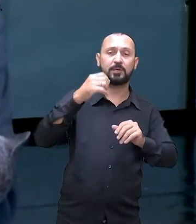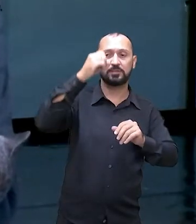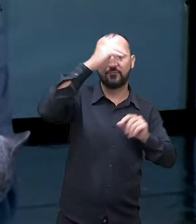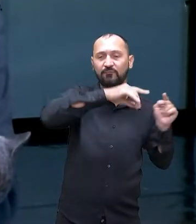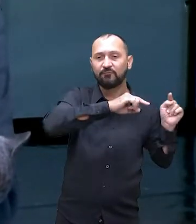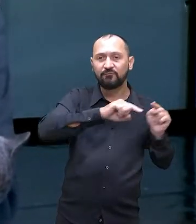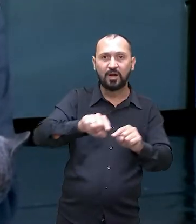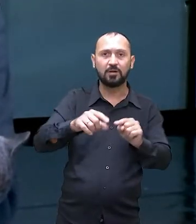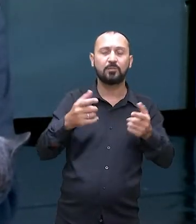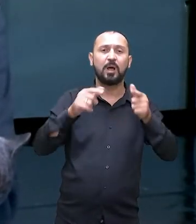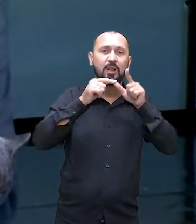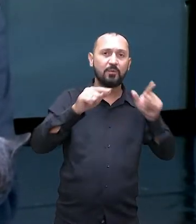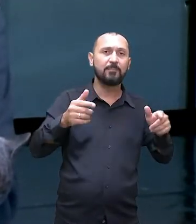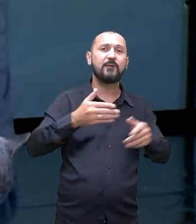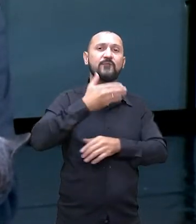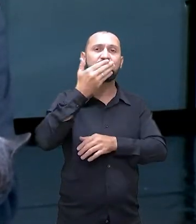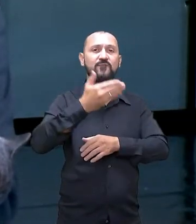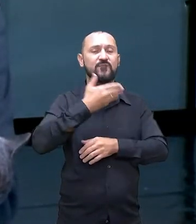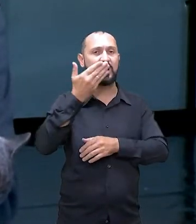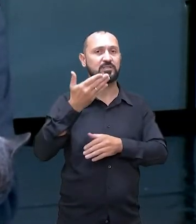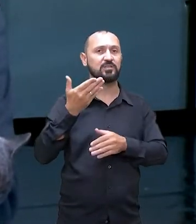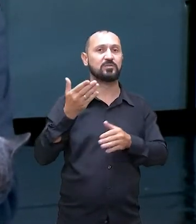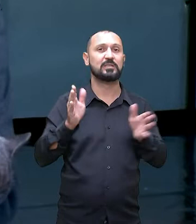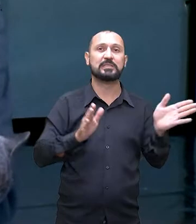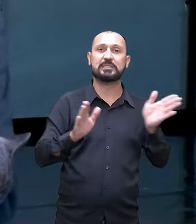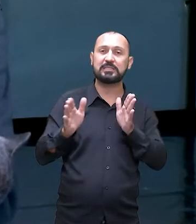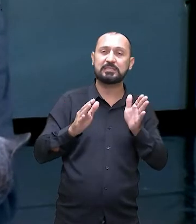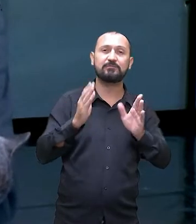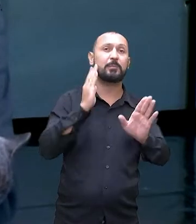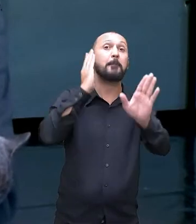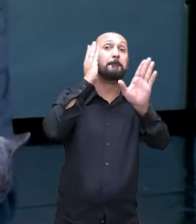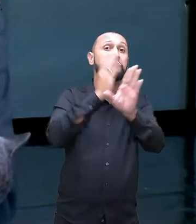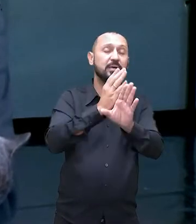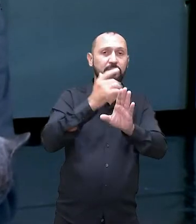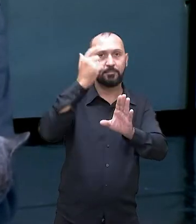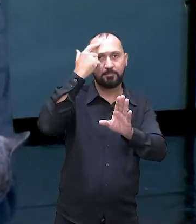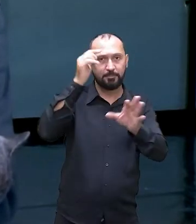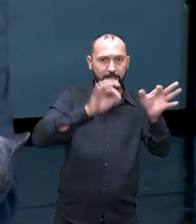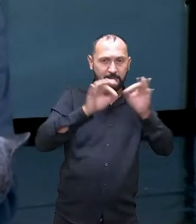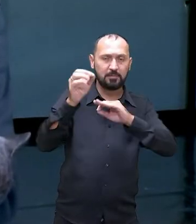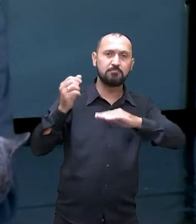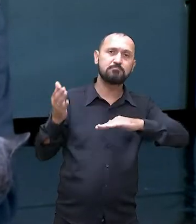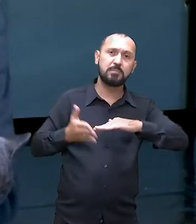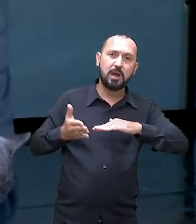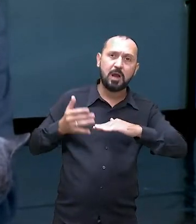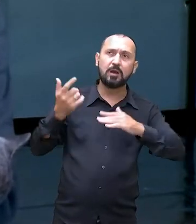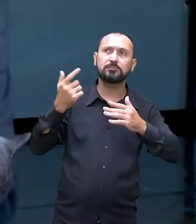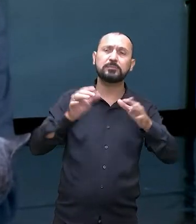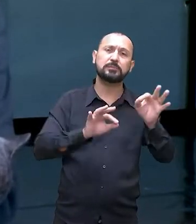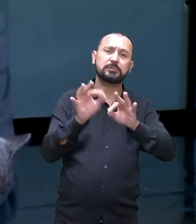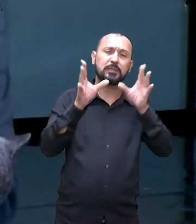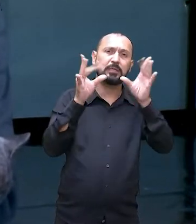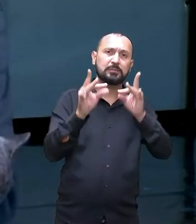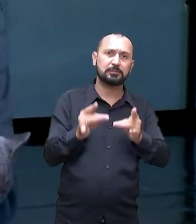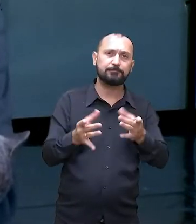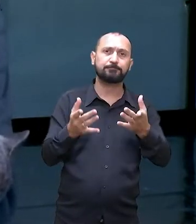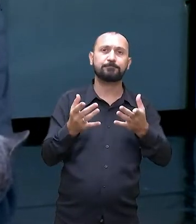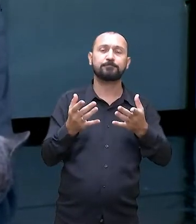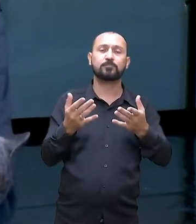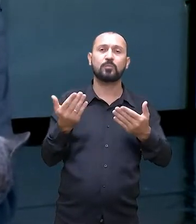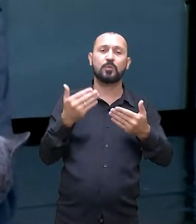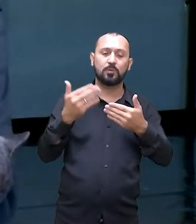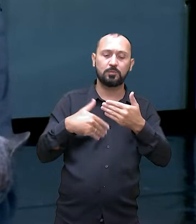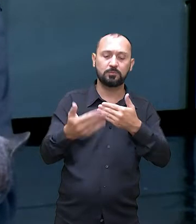dentro do espetáculo, mas eu tento trazer uma linguagem que você não tem escapatória, né, de ler. Daí, quando a gente fica muito